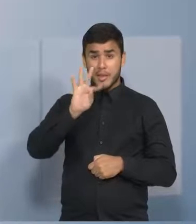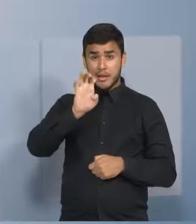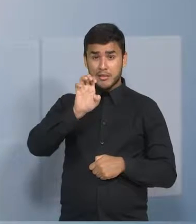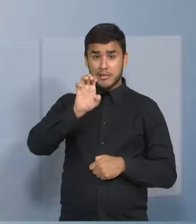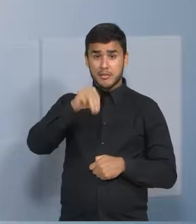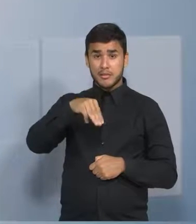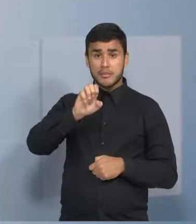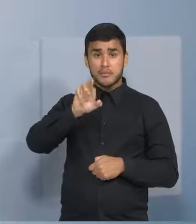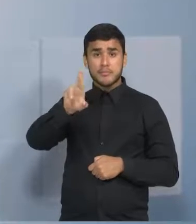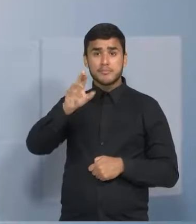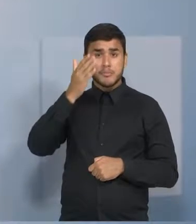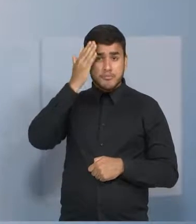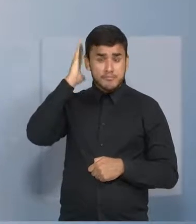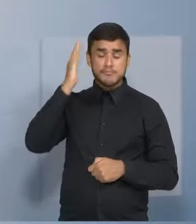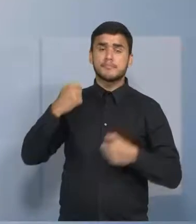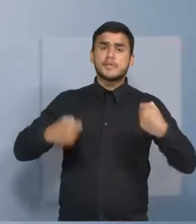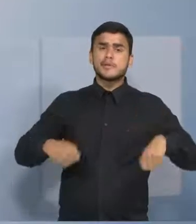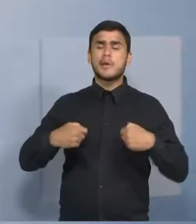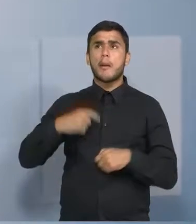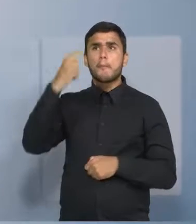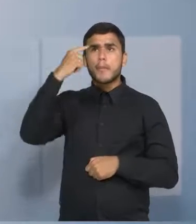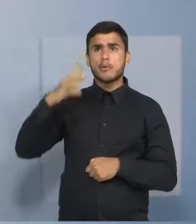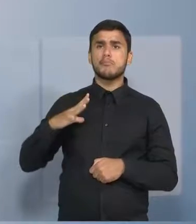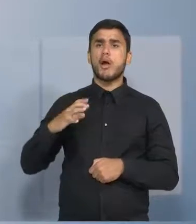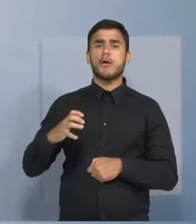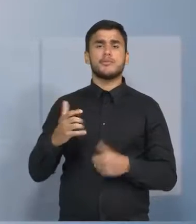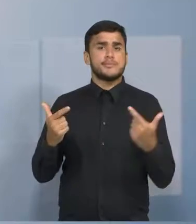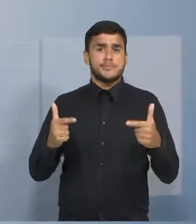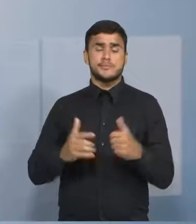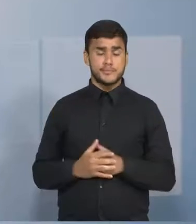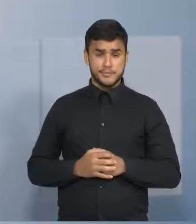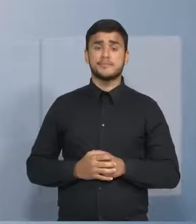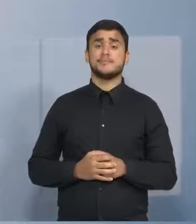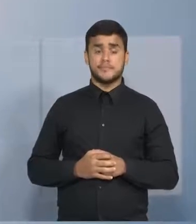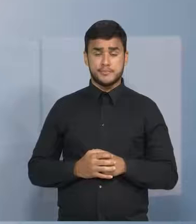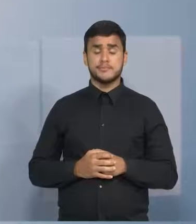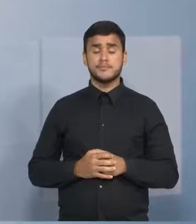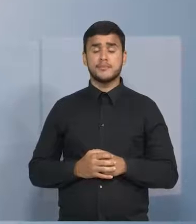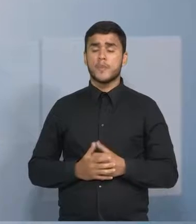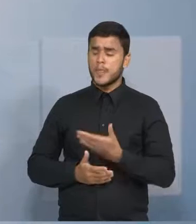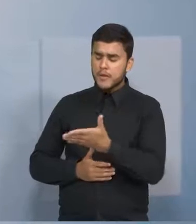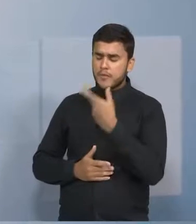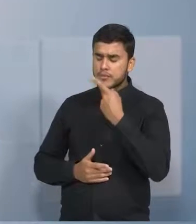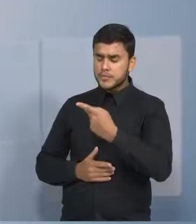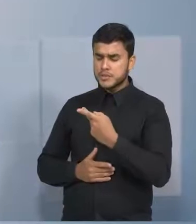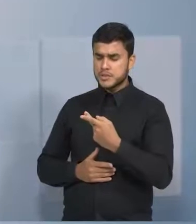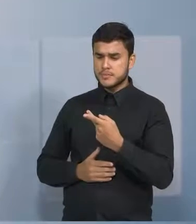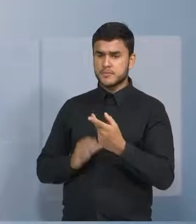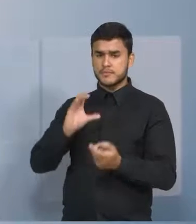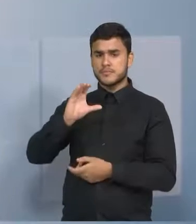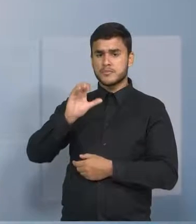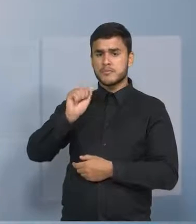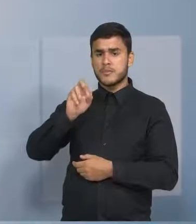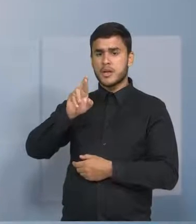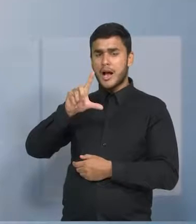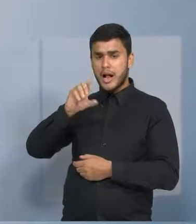Michel Temer desconhece essa discussão. Você tem um Carlos Marum